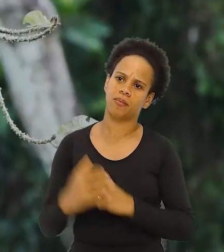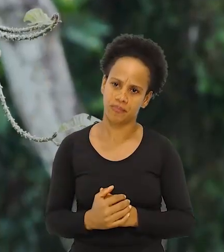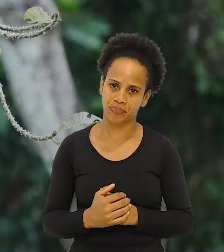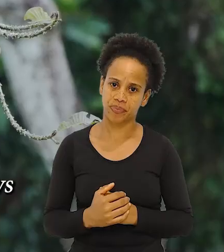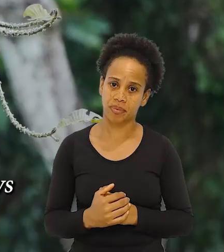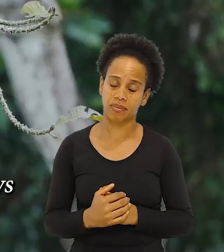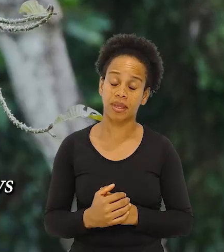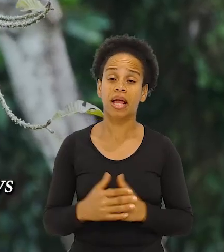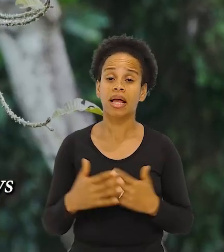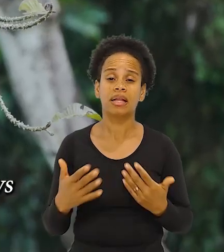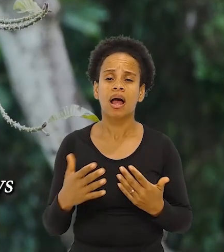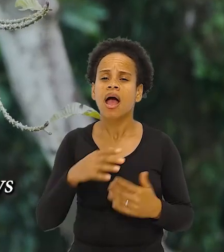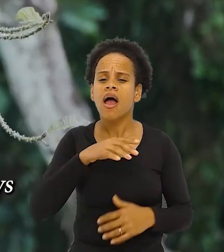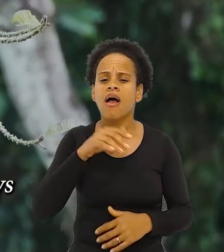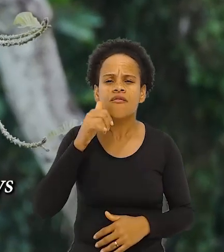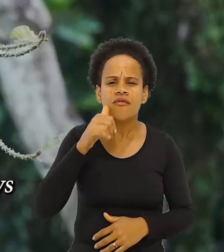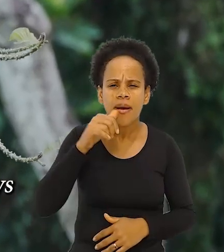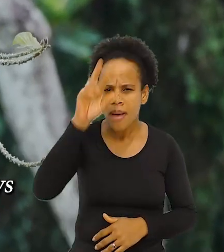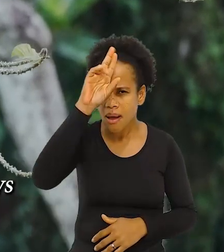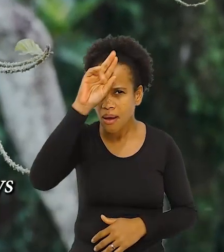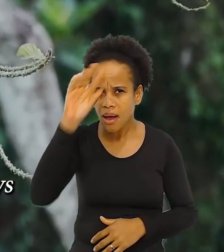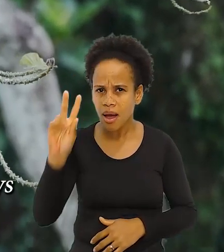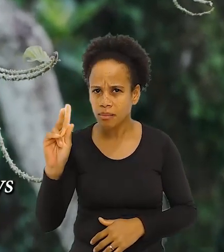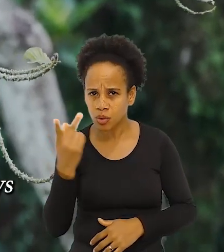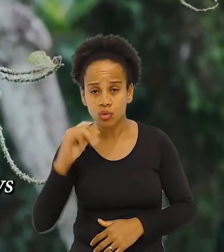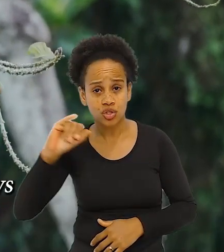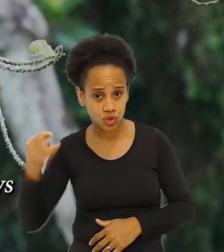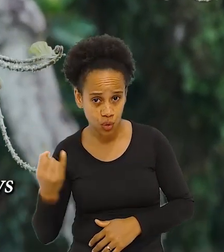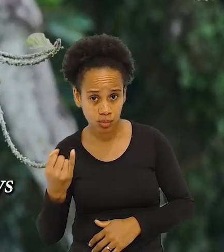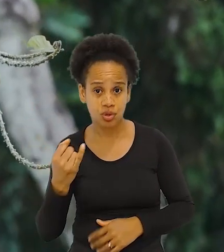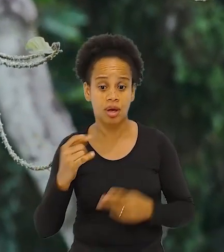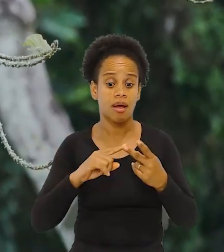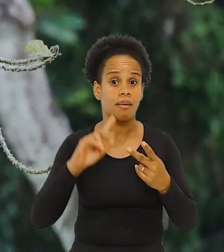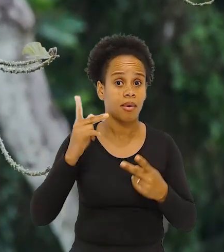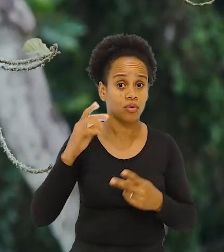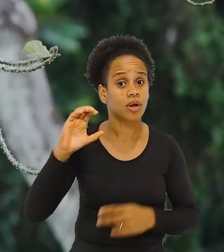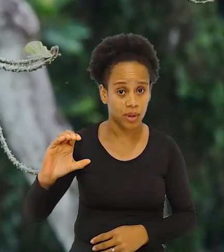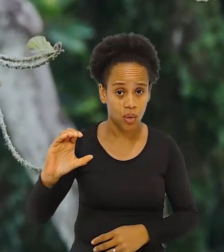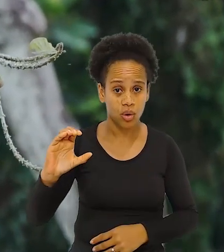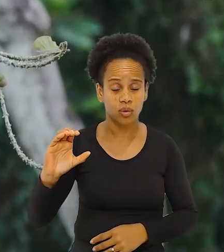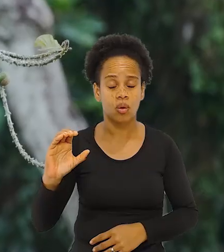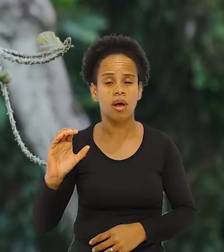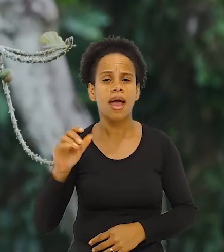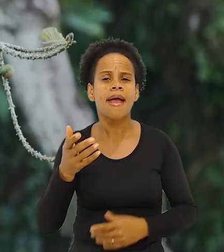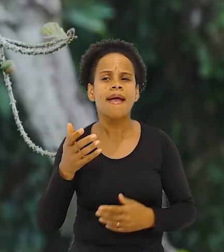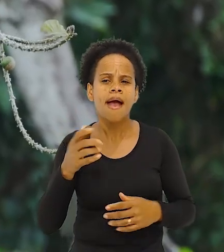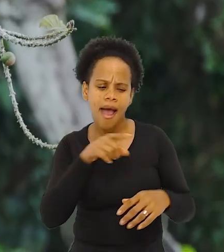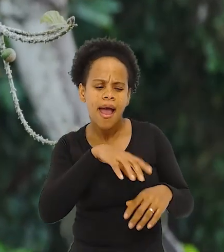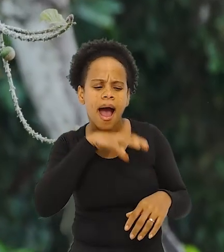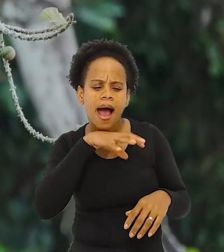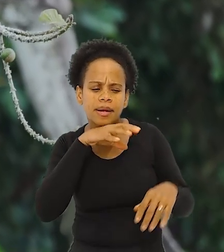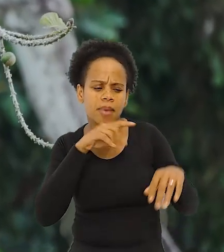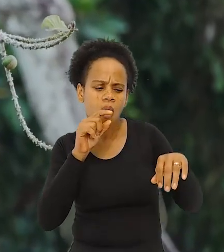Assim, enquanto as fêmeas de hemagogos antinômios e hemagogos capricórnio preferem picar os animais que